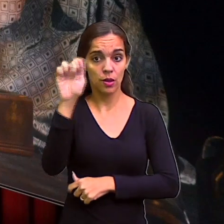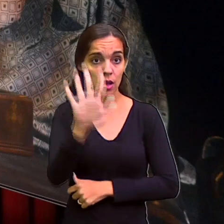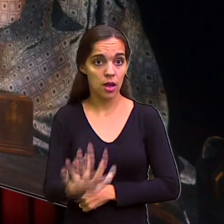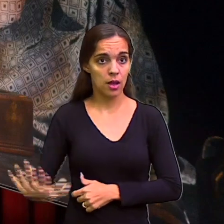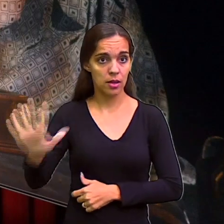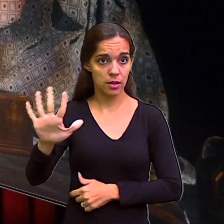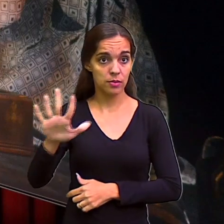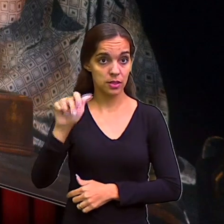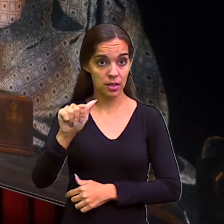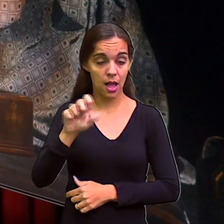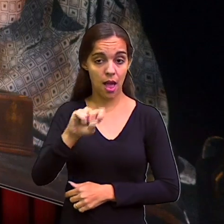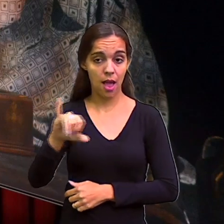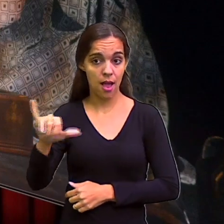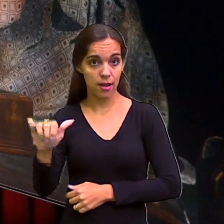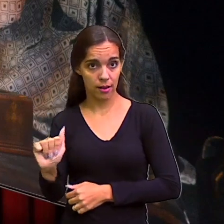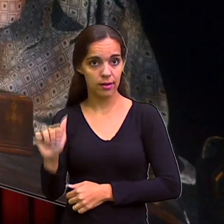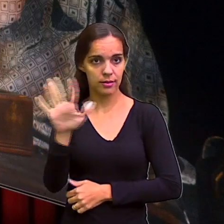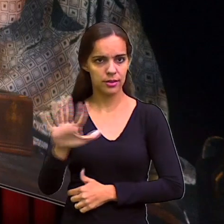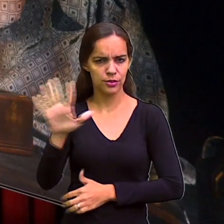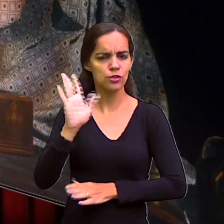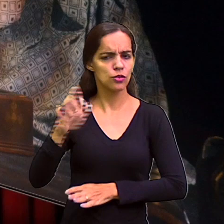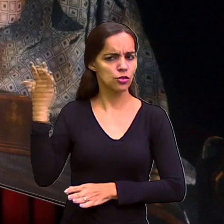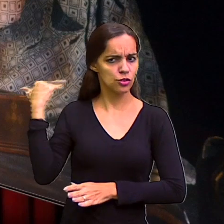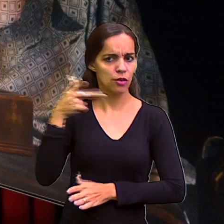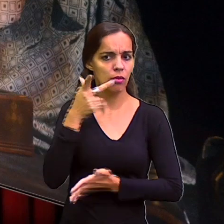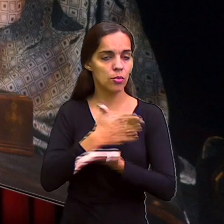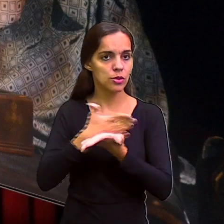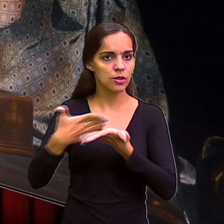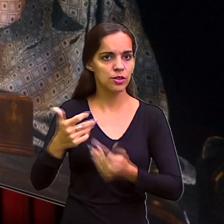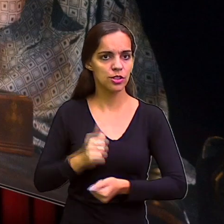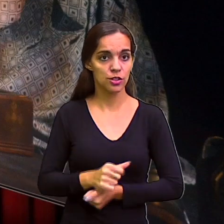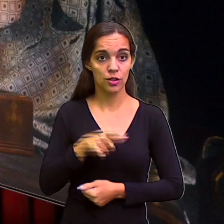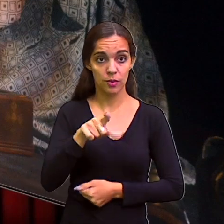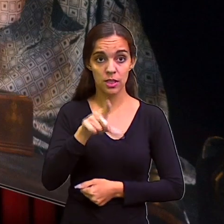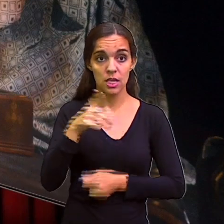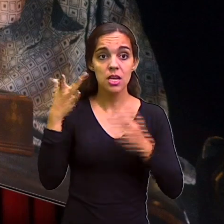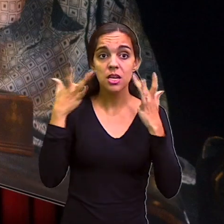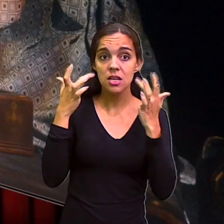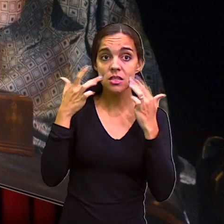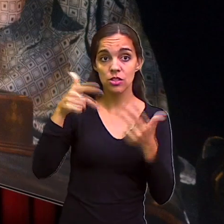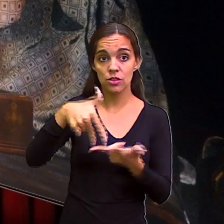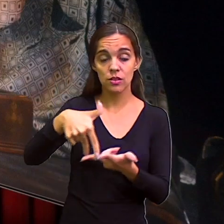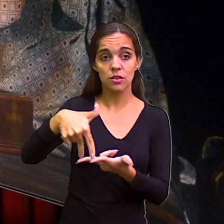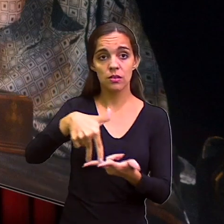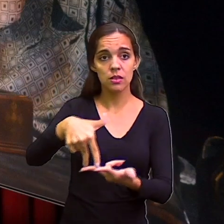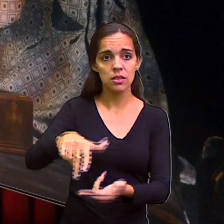asiático. Olha o que nós falamos, onde ele foi surgido. O teatro de sombras,